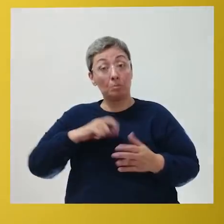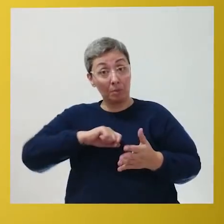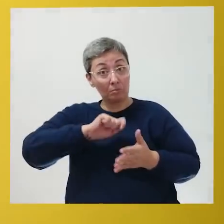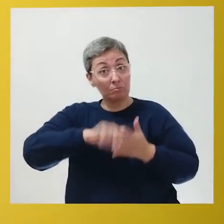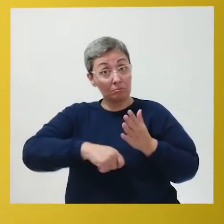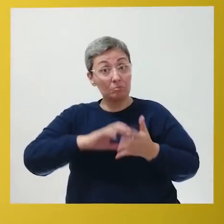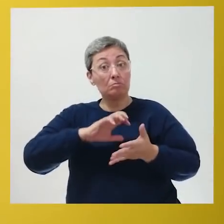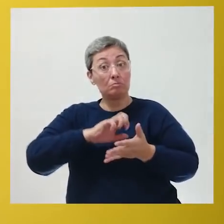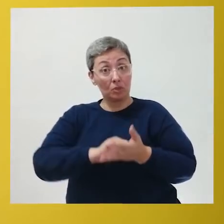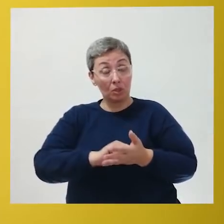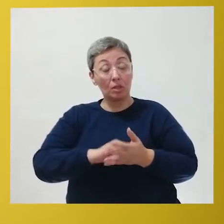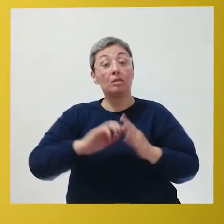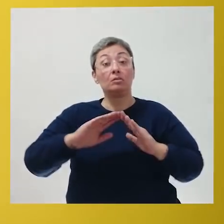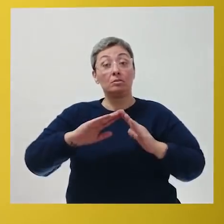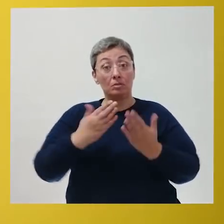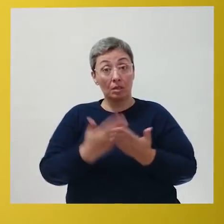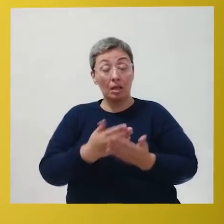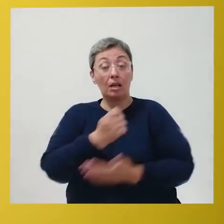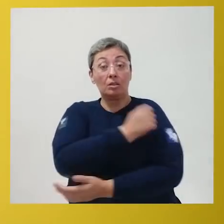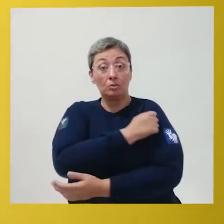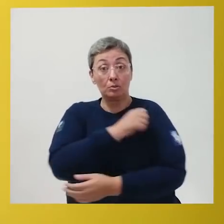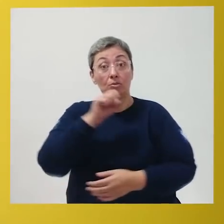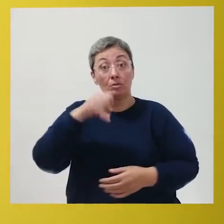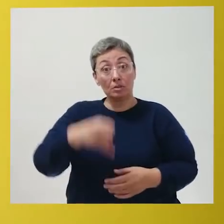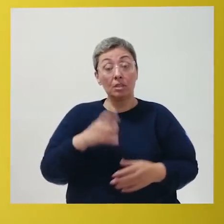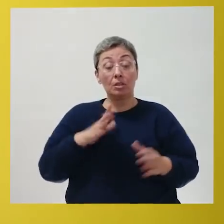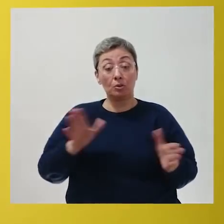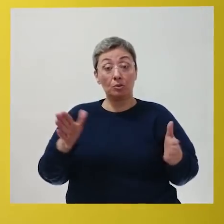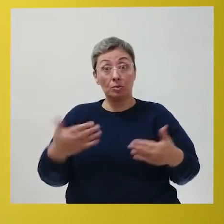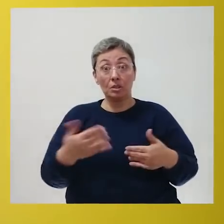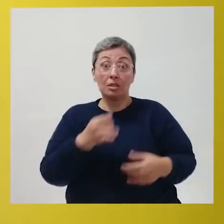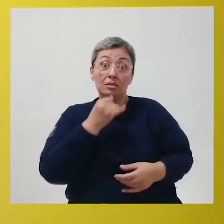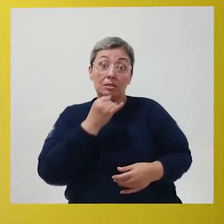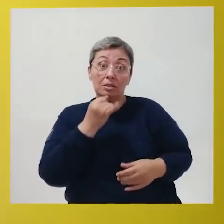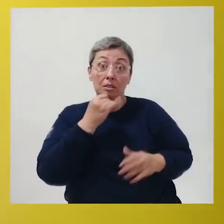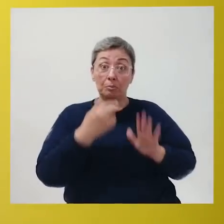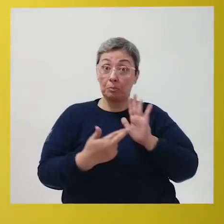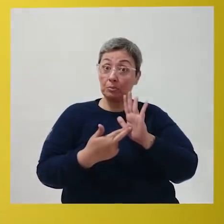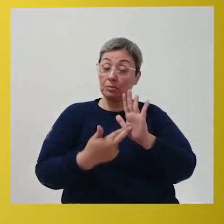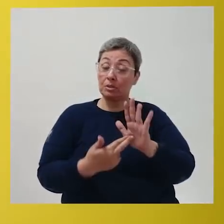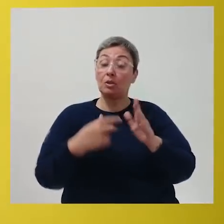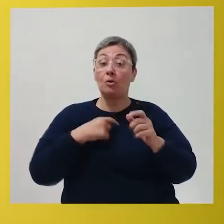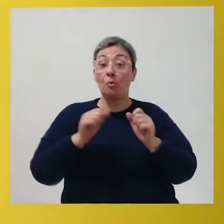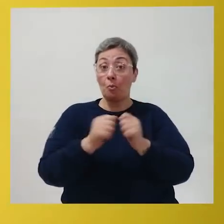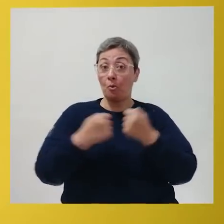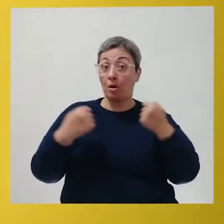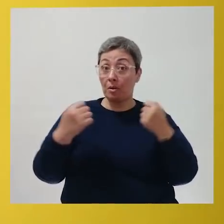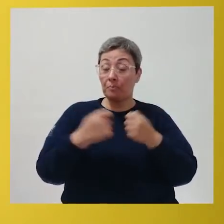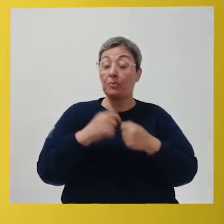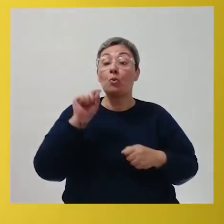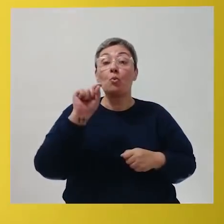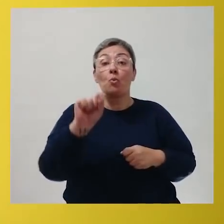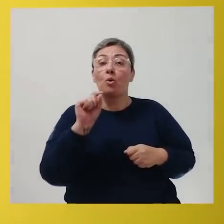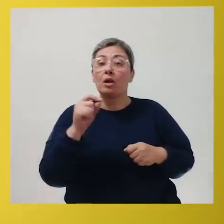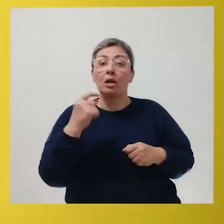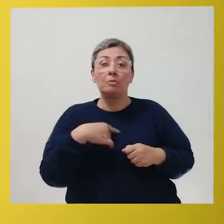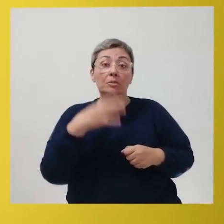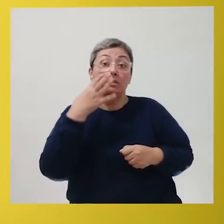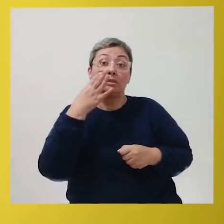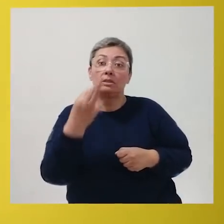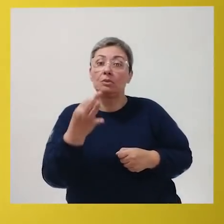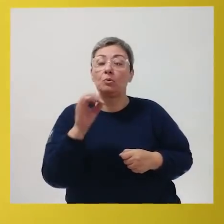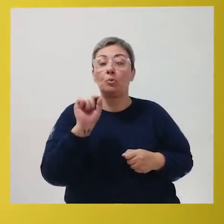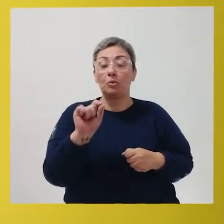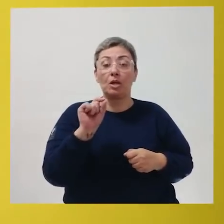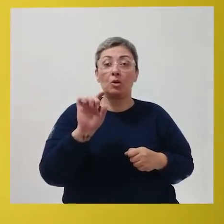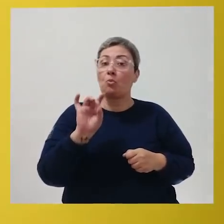da rede municipal. E eu utilizei a caixa de papelão como um exemplo representando o armário, né? E o que nós temos que nos